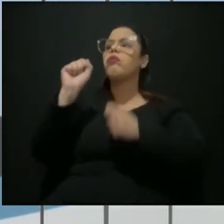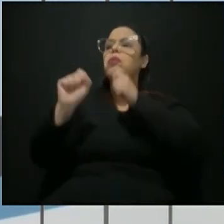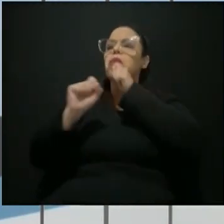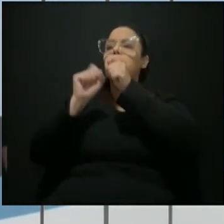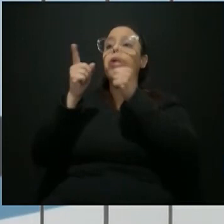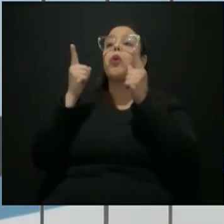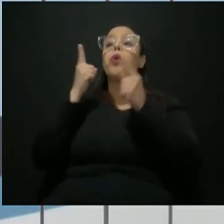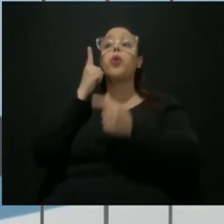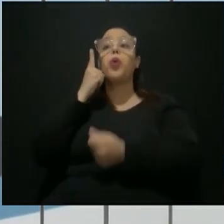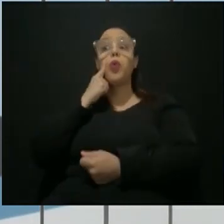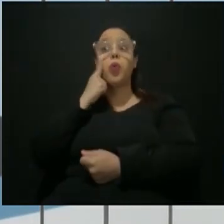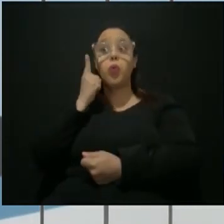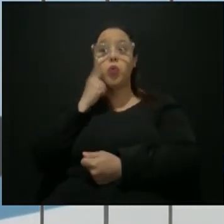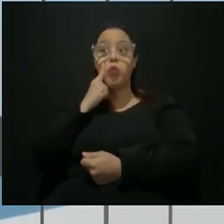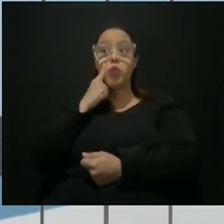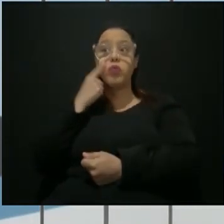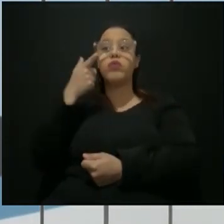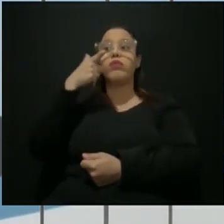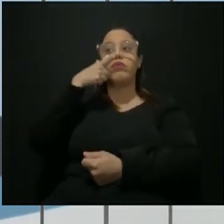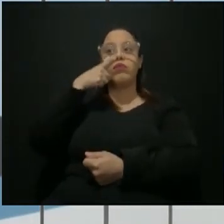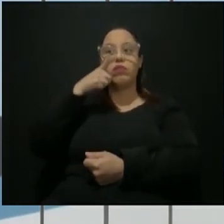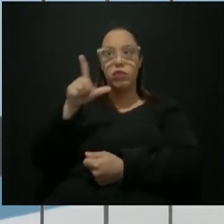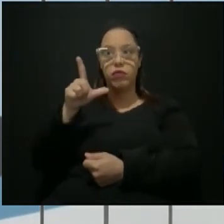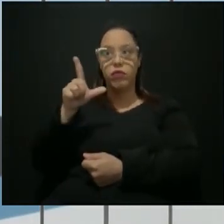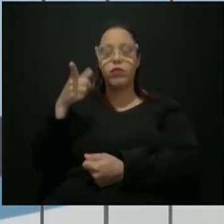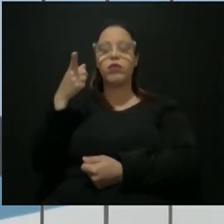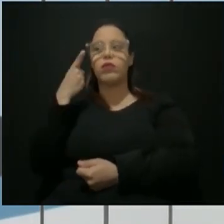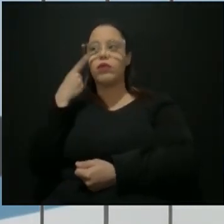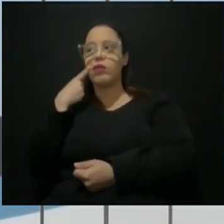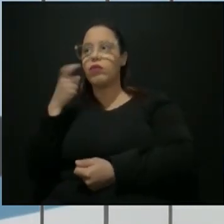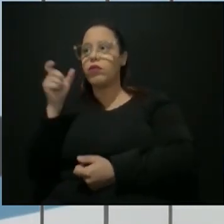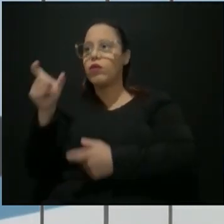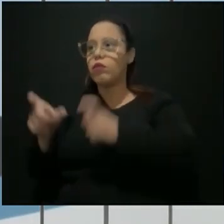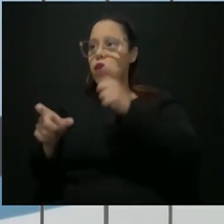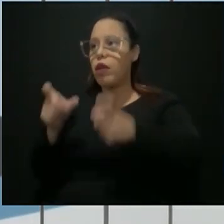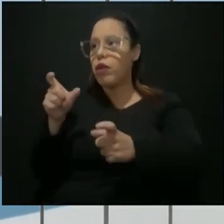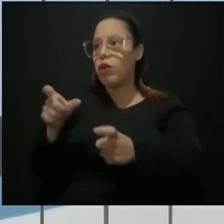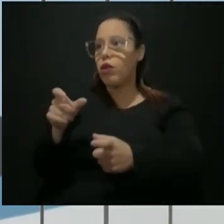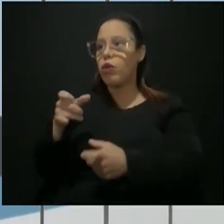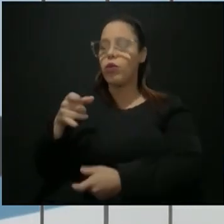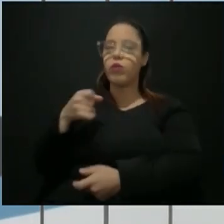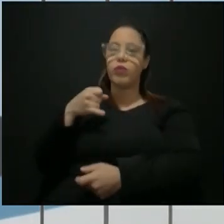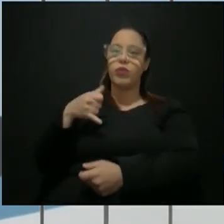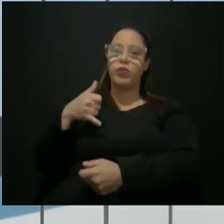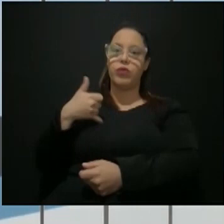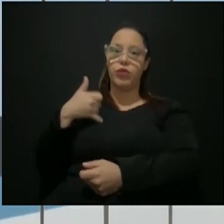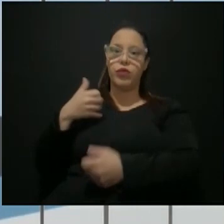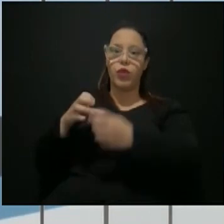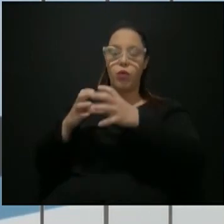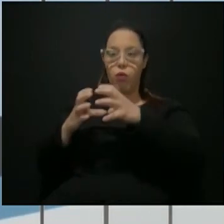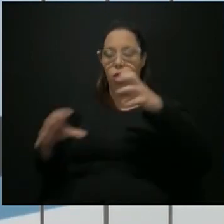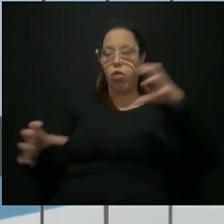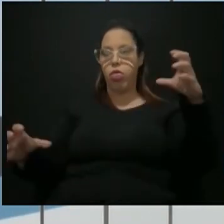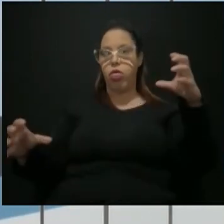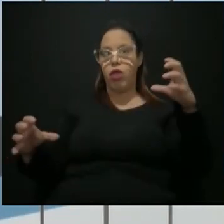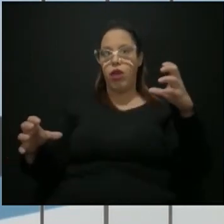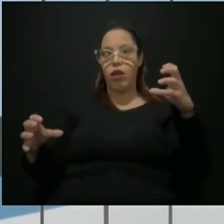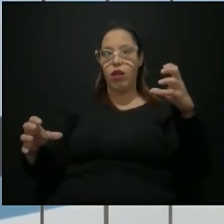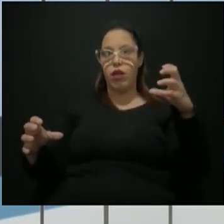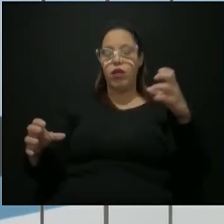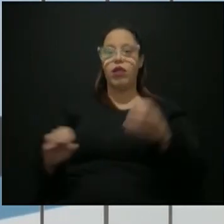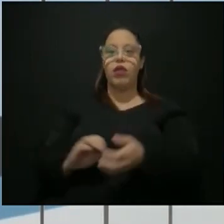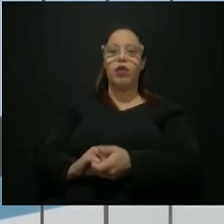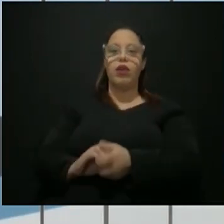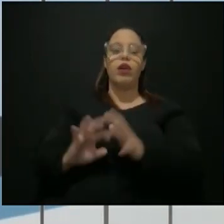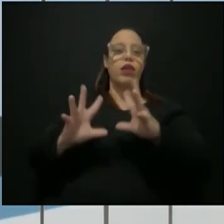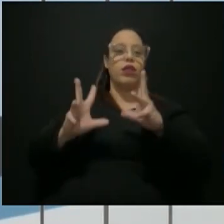de ajustar o olhar, né? E a gente consegue ainda olhar para as pessoas idosas e verem, principalmente essas que conseguem